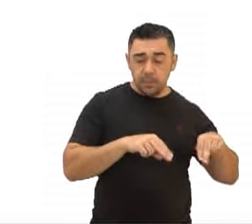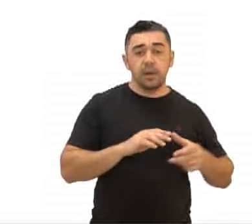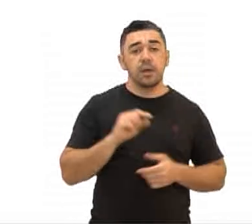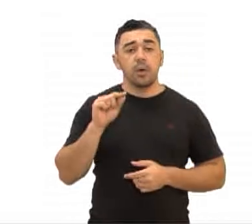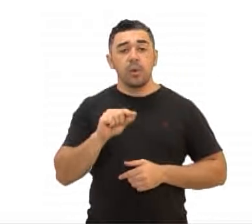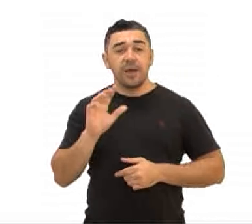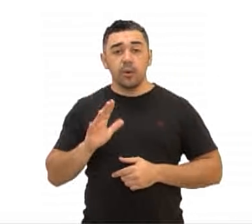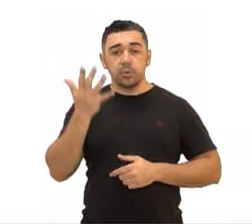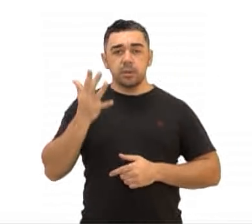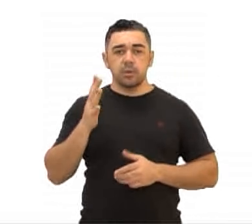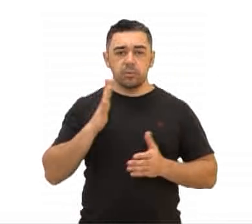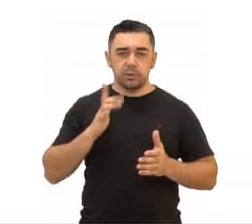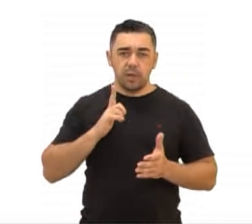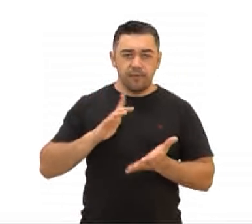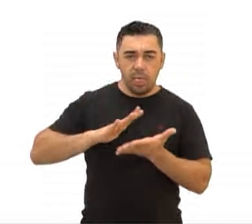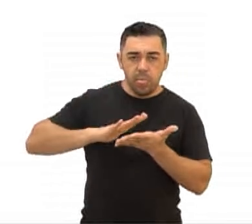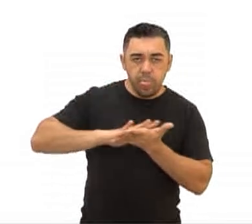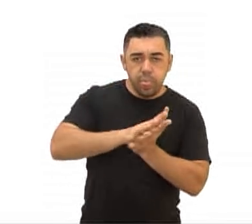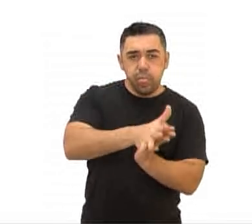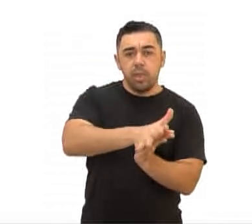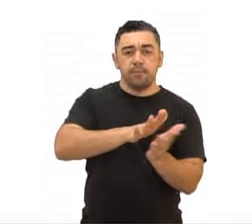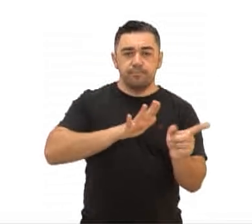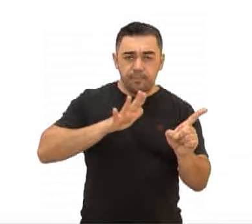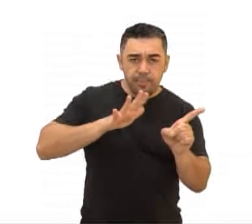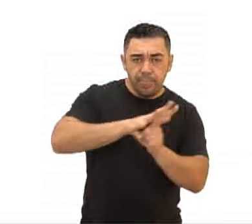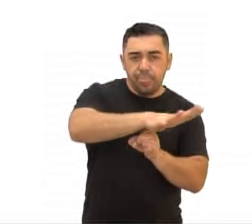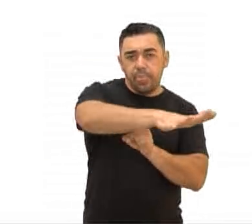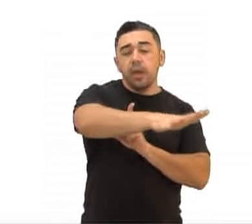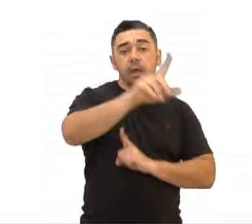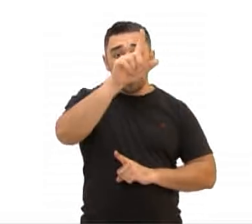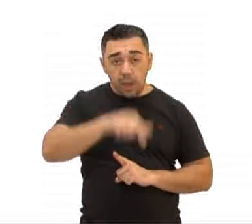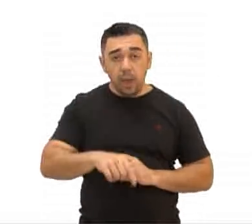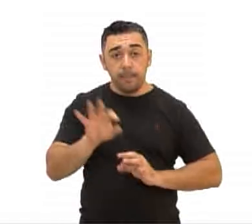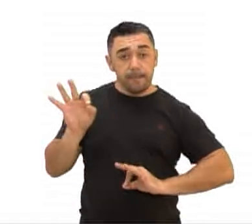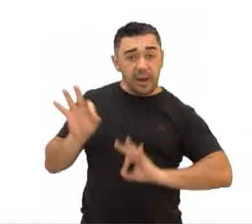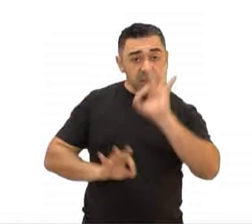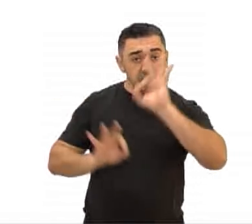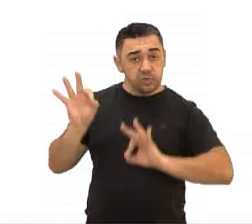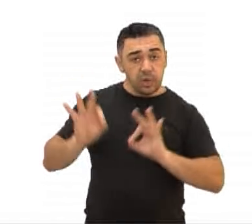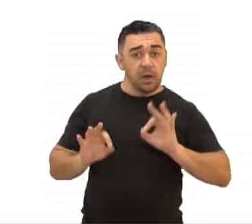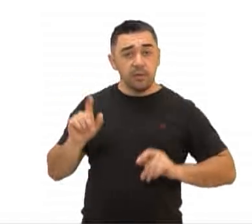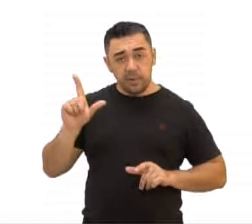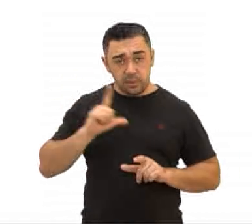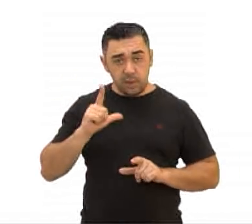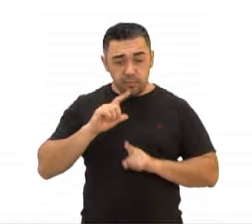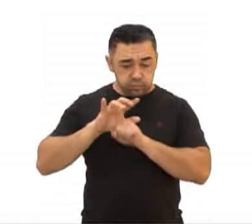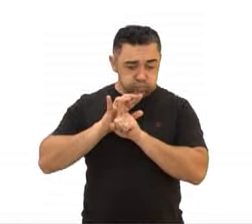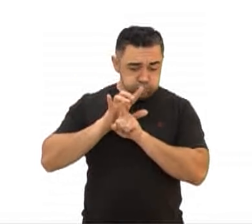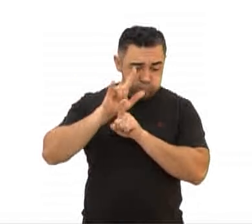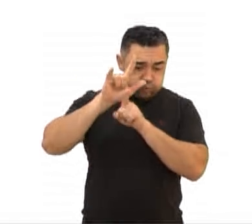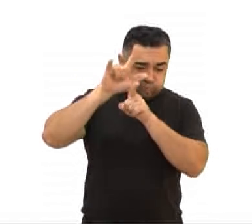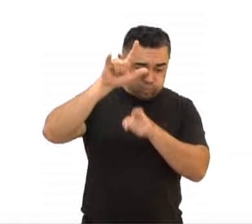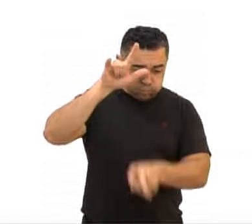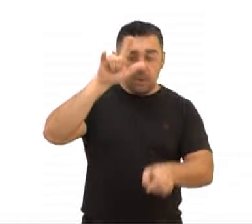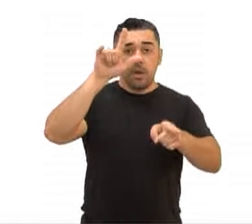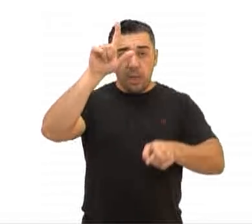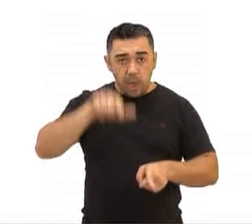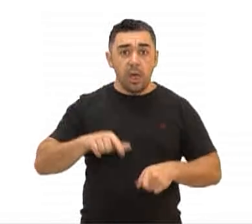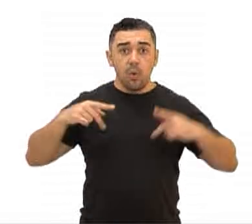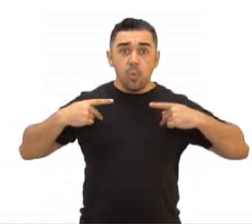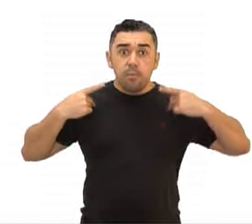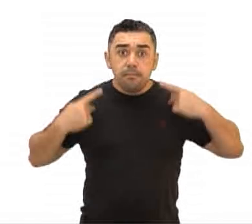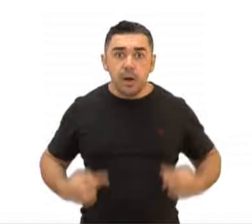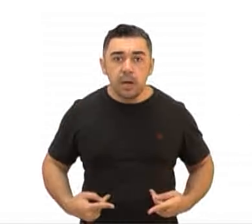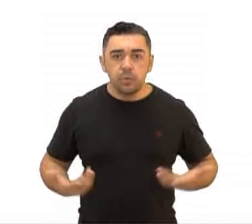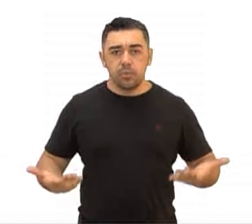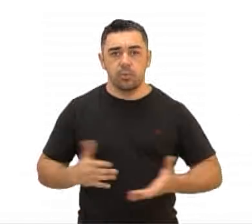uma catástrofe que foi planejada e executada com a maior precisão por seres